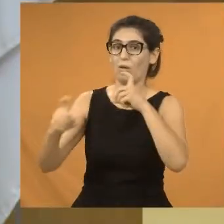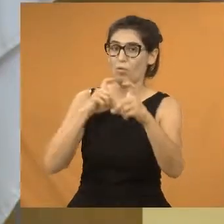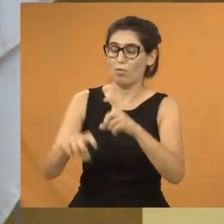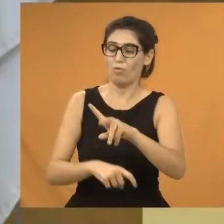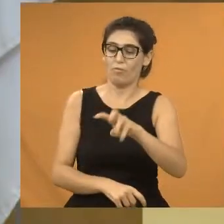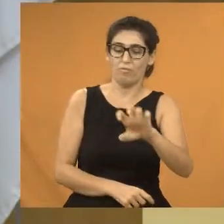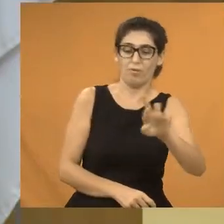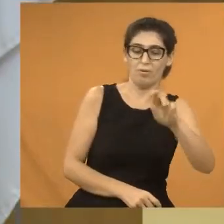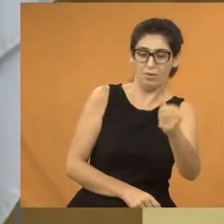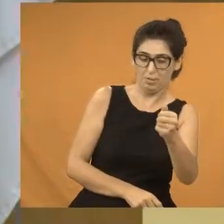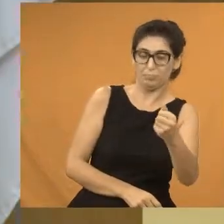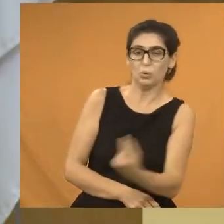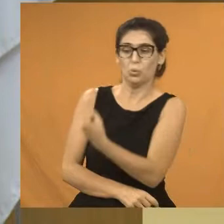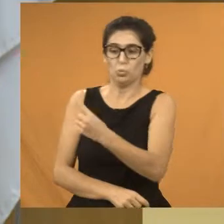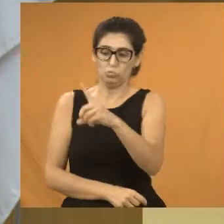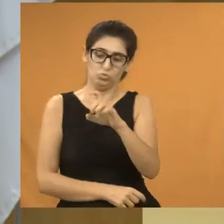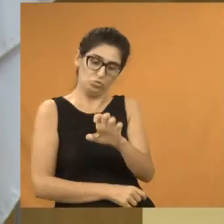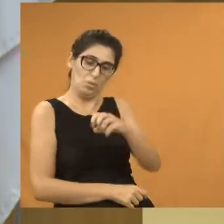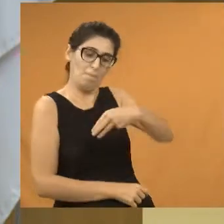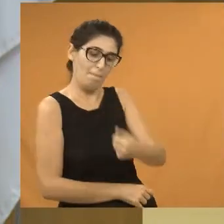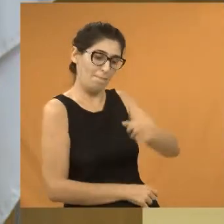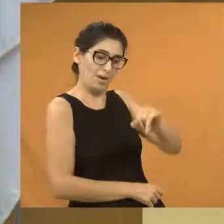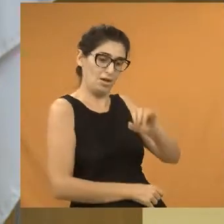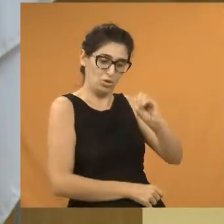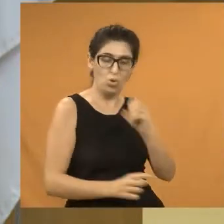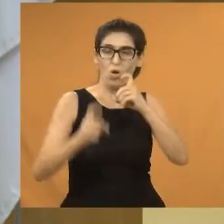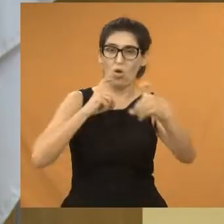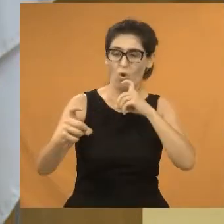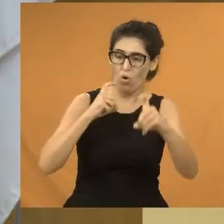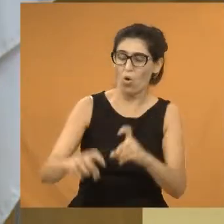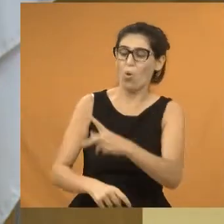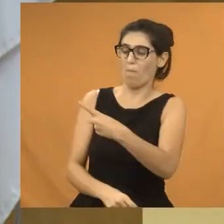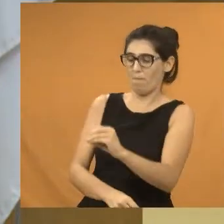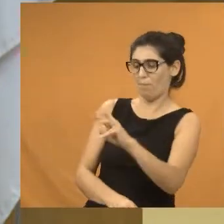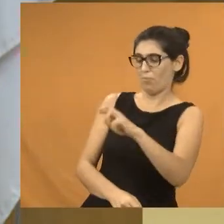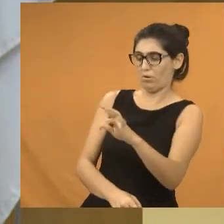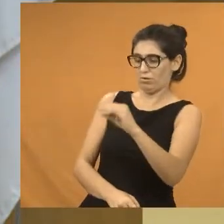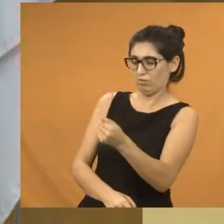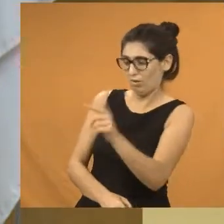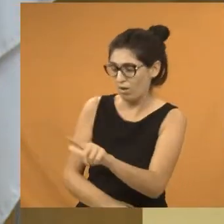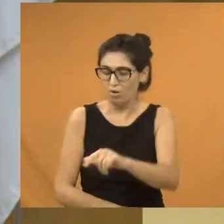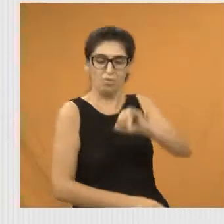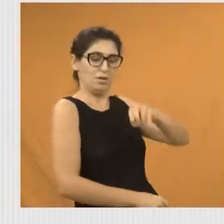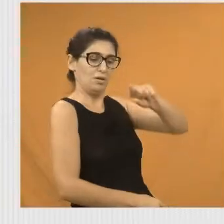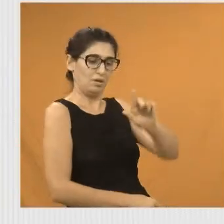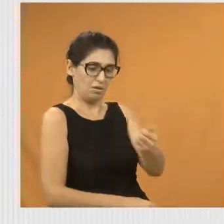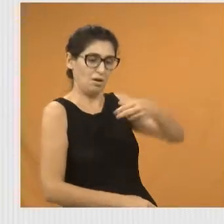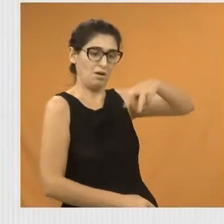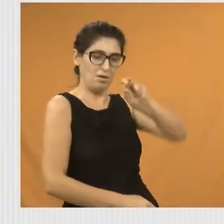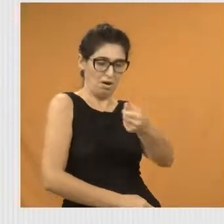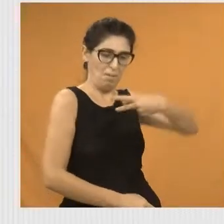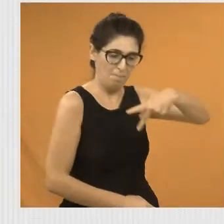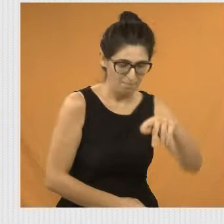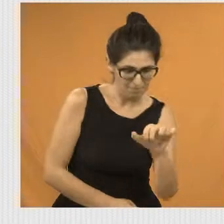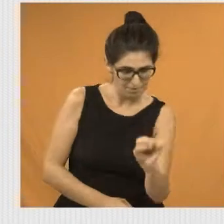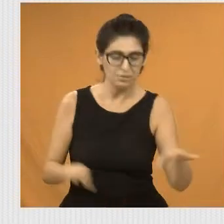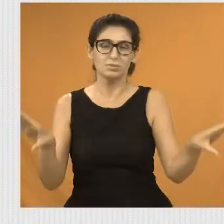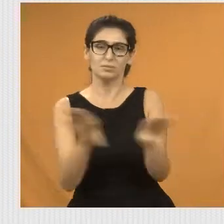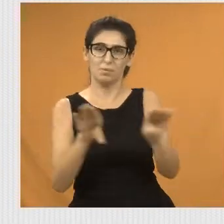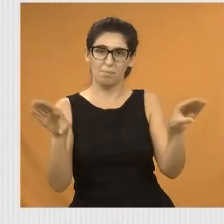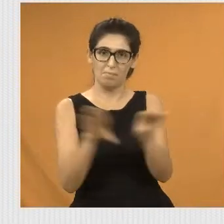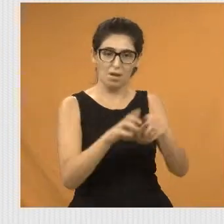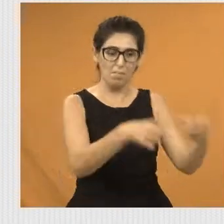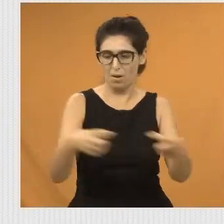de maio, onde foi discutida ali a região do Portal, 1º de maio e Garapés. Por favor.